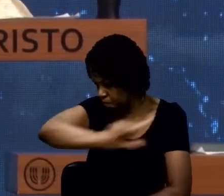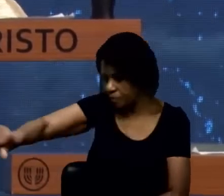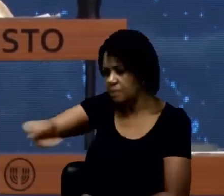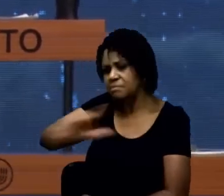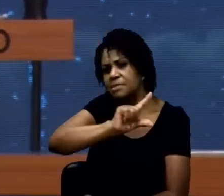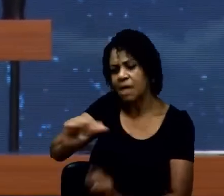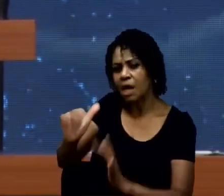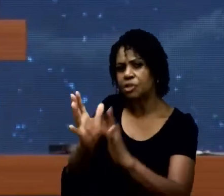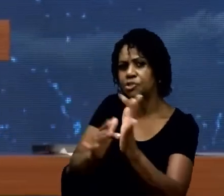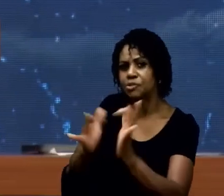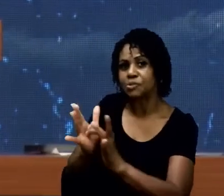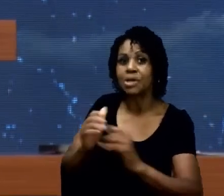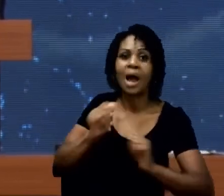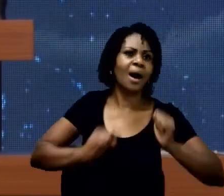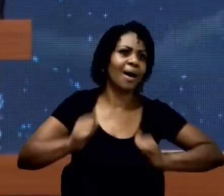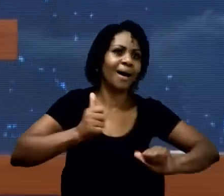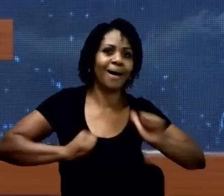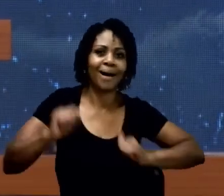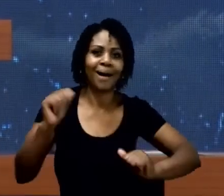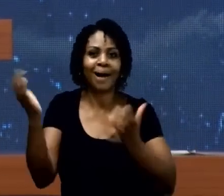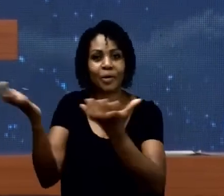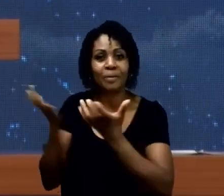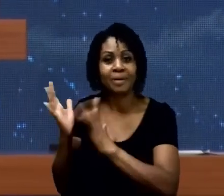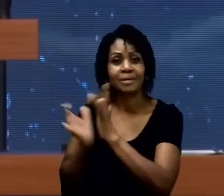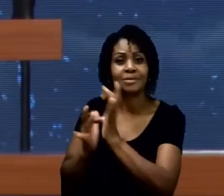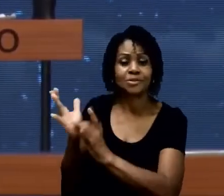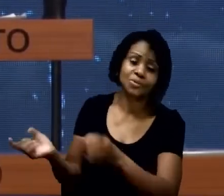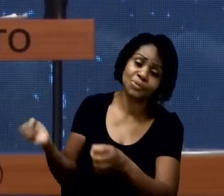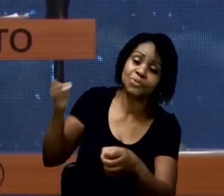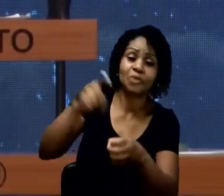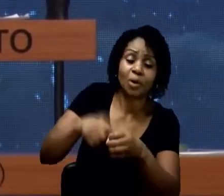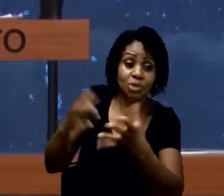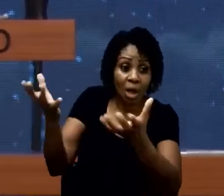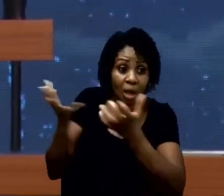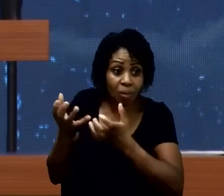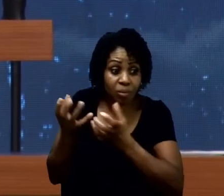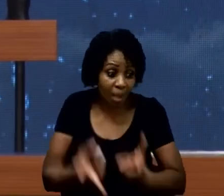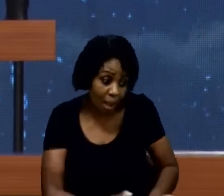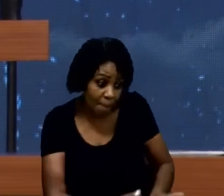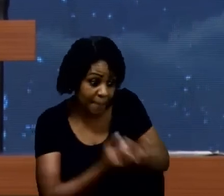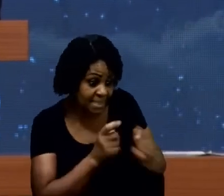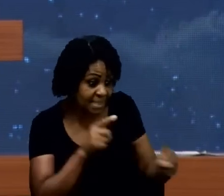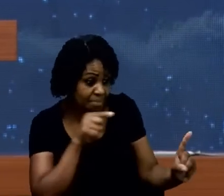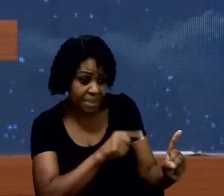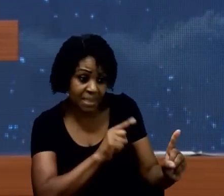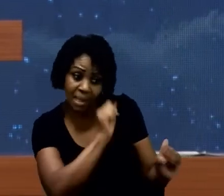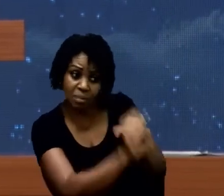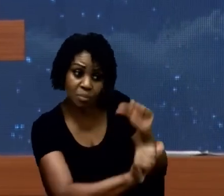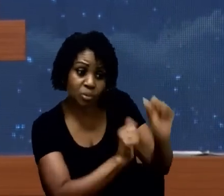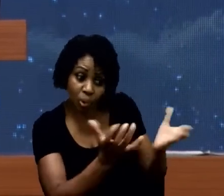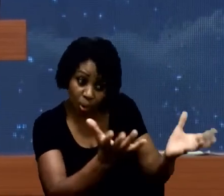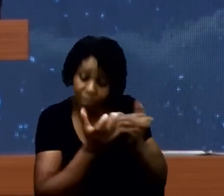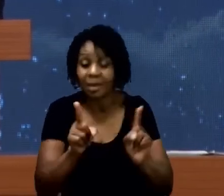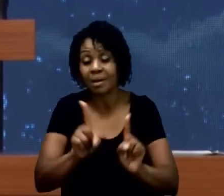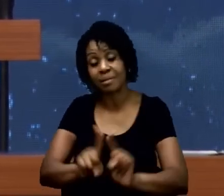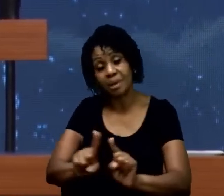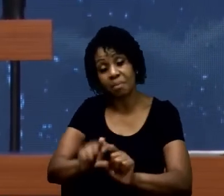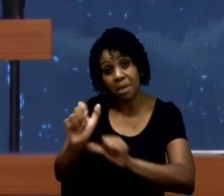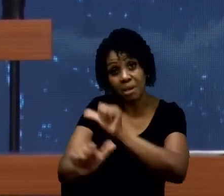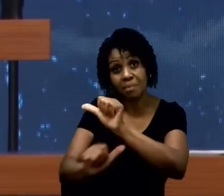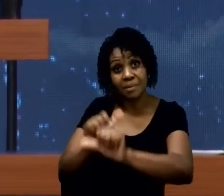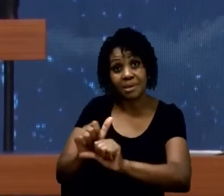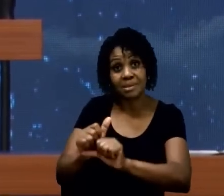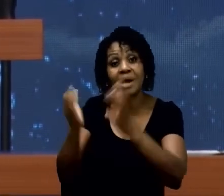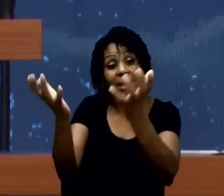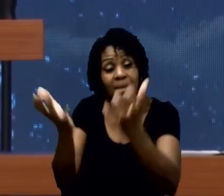Estavam ansiosas para que ele voltasse. Porque elas queriam o que elas estavam vendo na vida do gadareno. E elas queriam